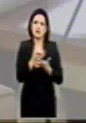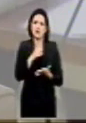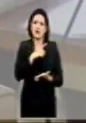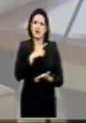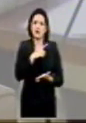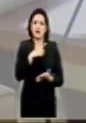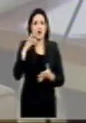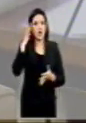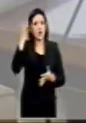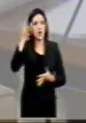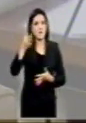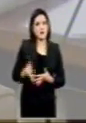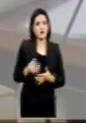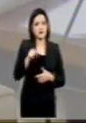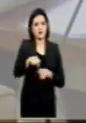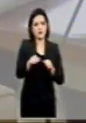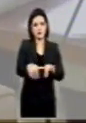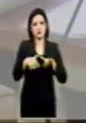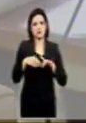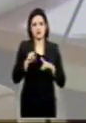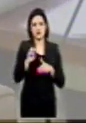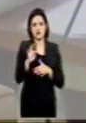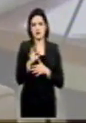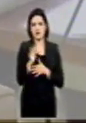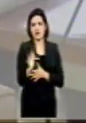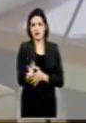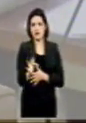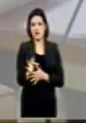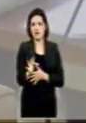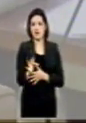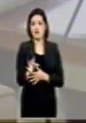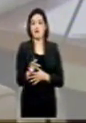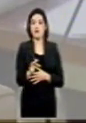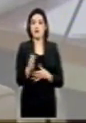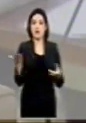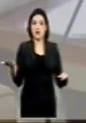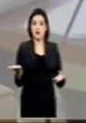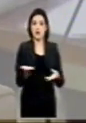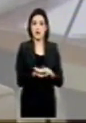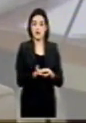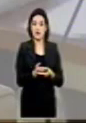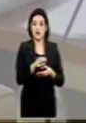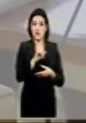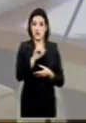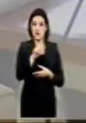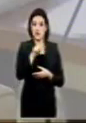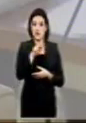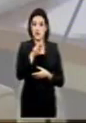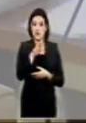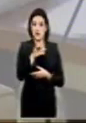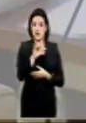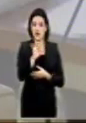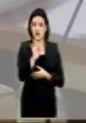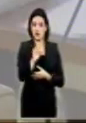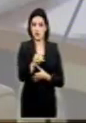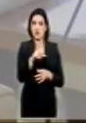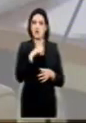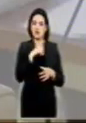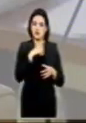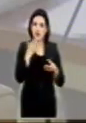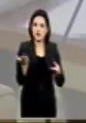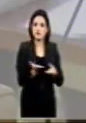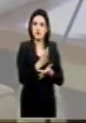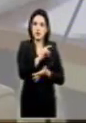desta corte no sentido de que o inquérito constitui peça informativa cuja irregularidade, em regra,